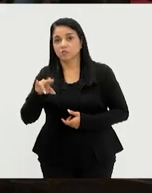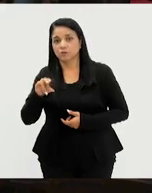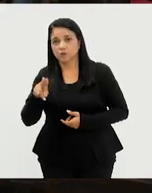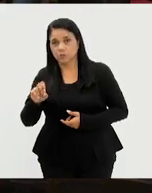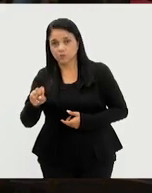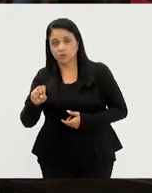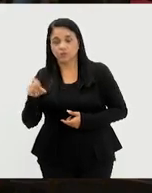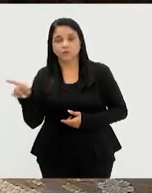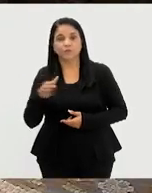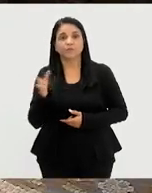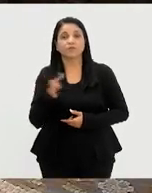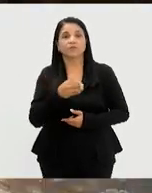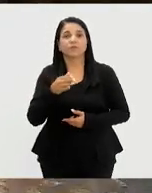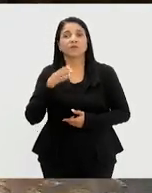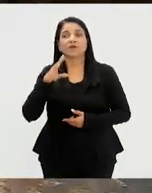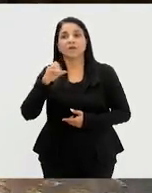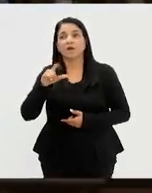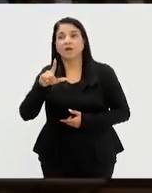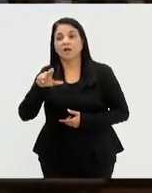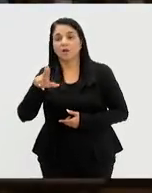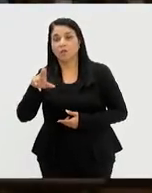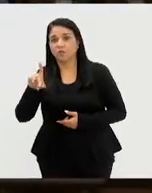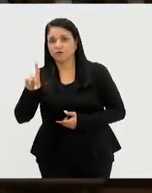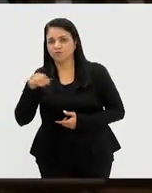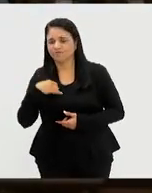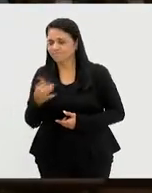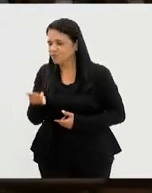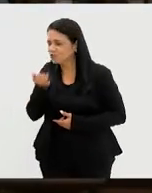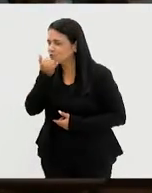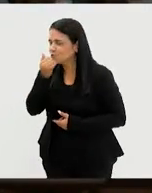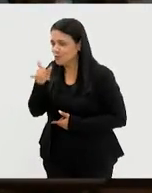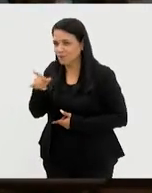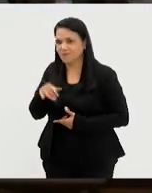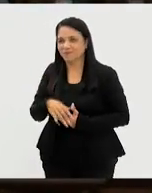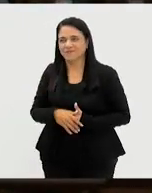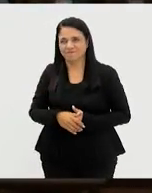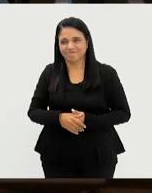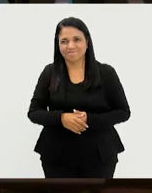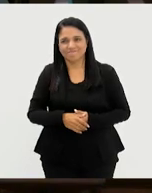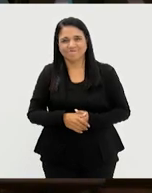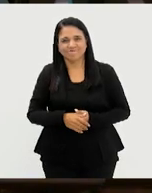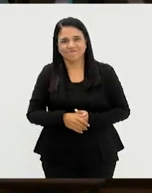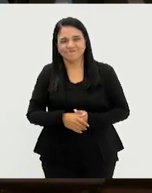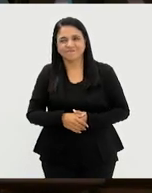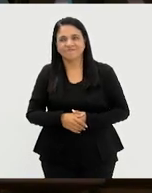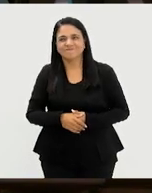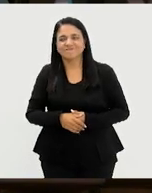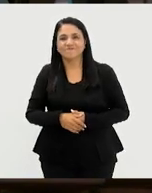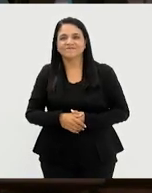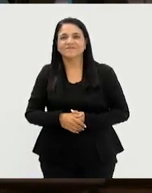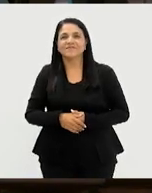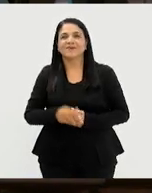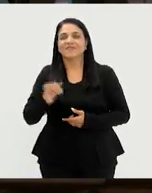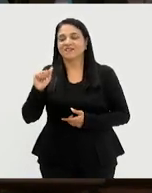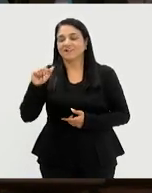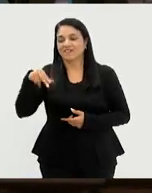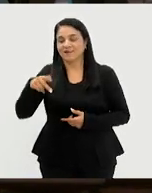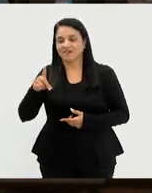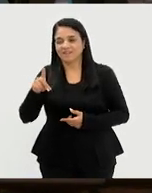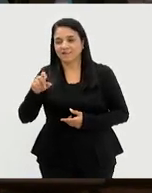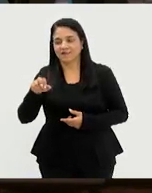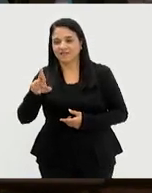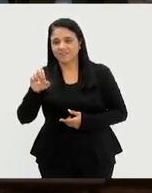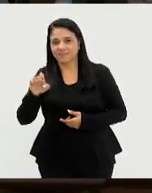Cláudio C favorável Presidente perdão deput comissão de orçamento Deputado Andre liliano com os pareceres